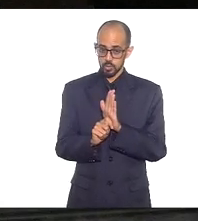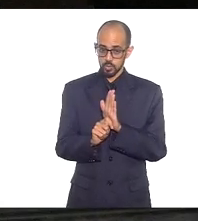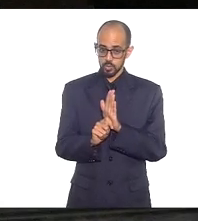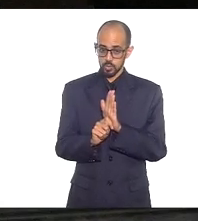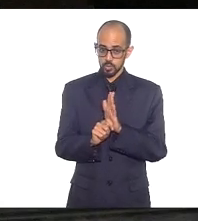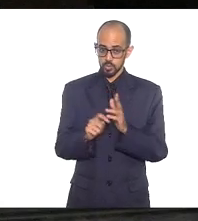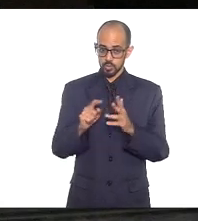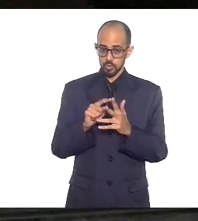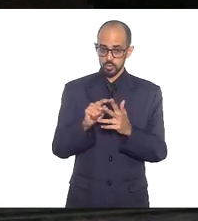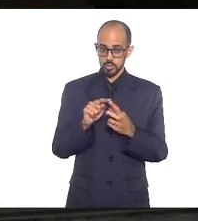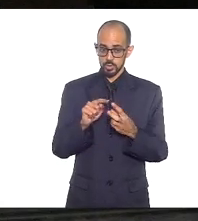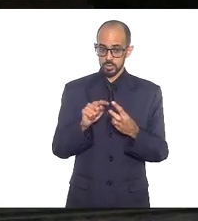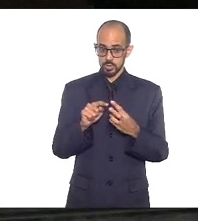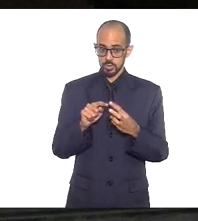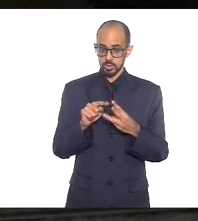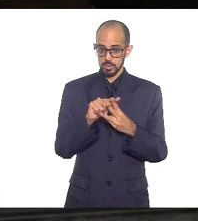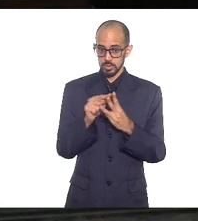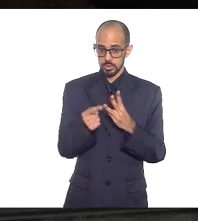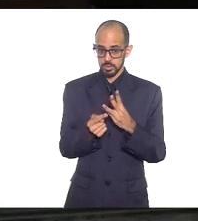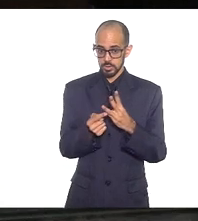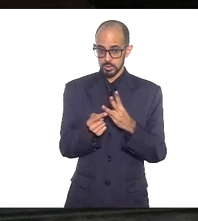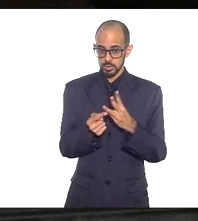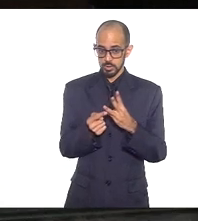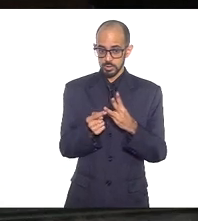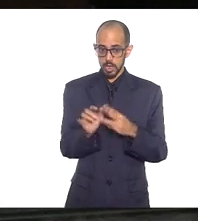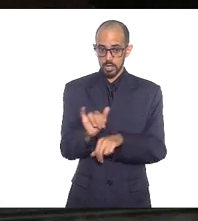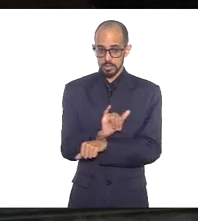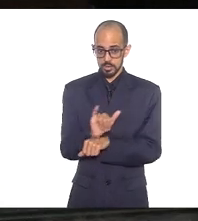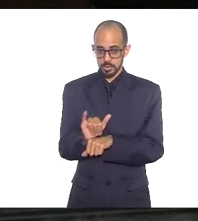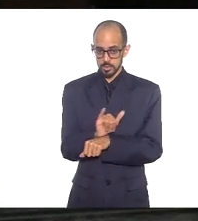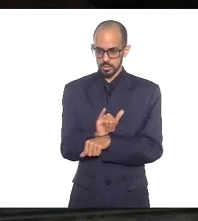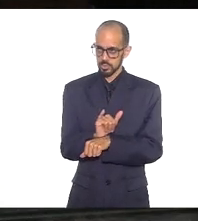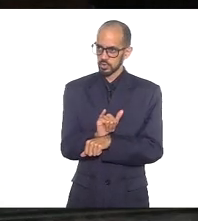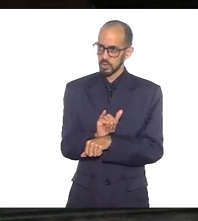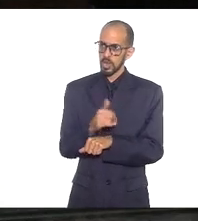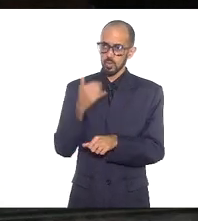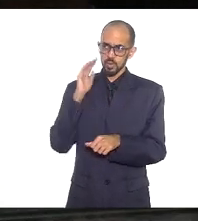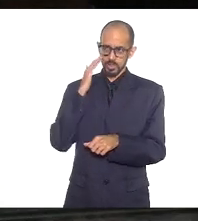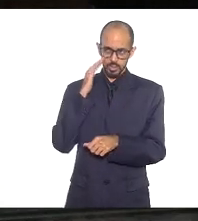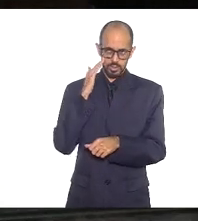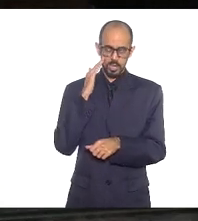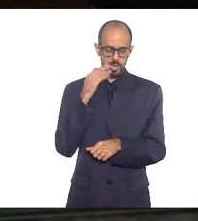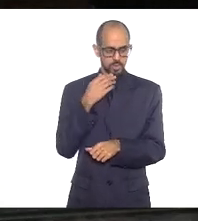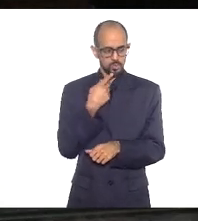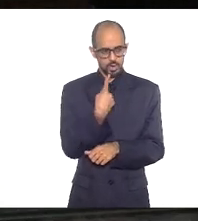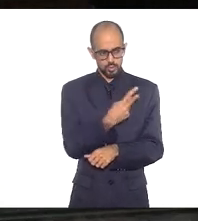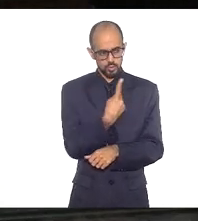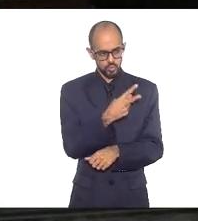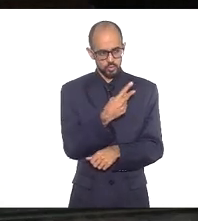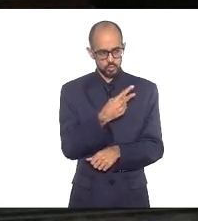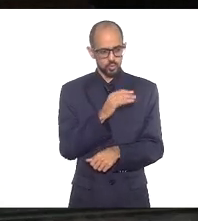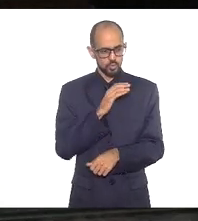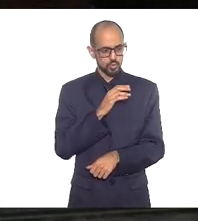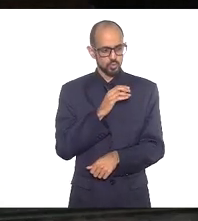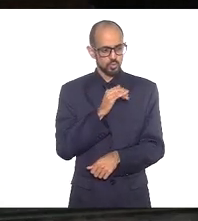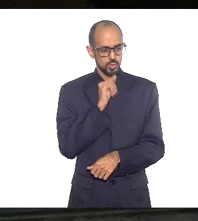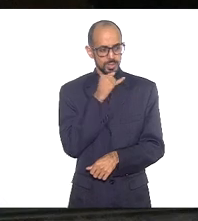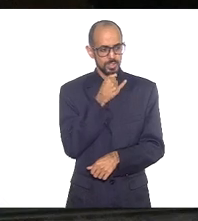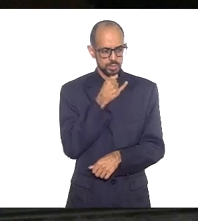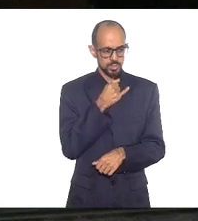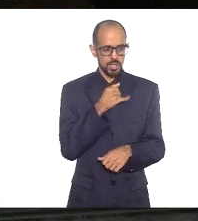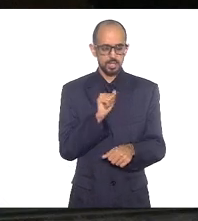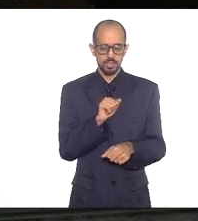eixos estratégicos. Eu compreendo bem a decepção de Vossa Excelência e a apoio por não ter o